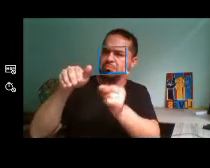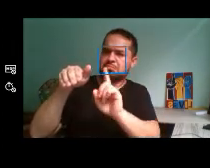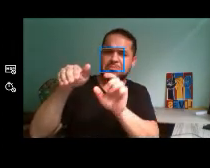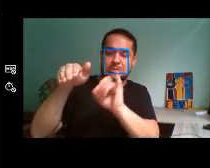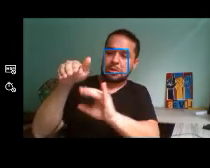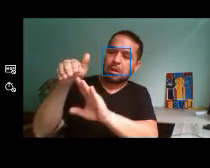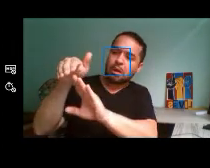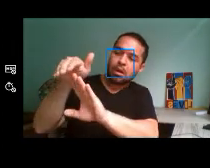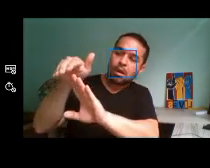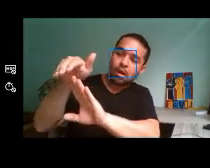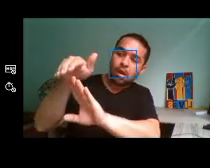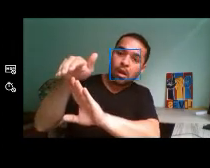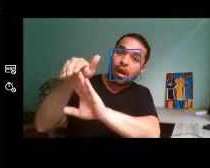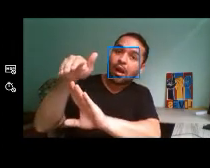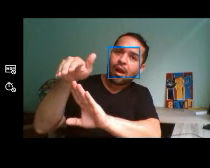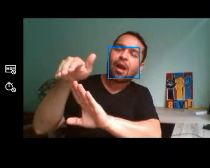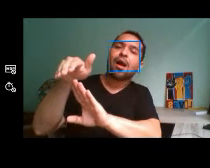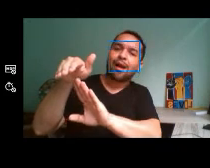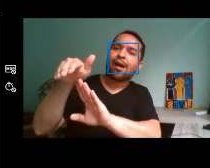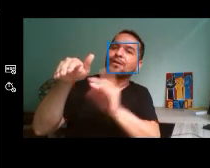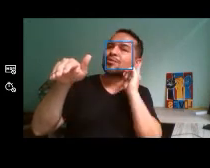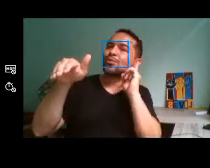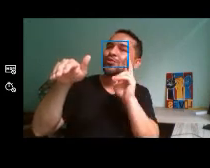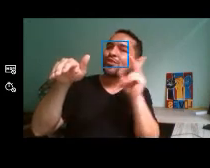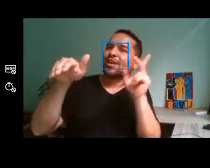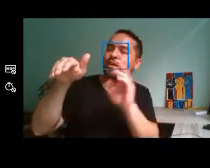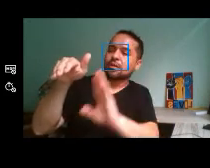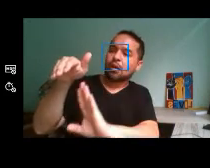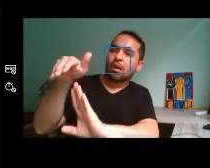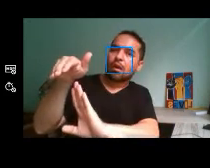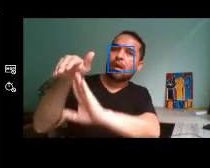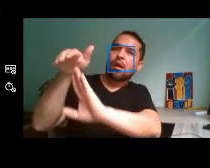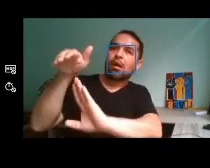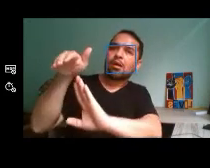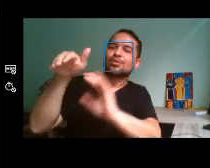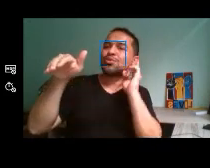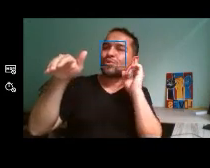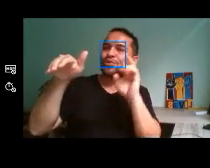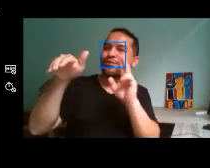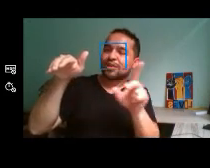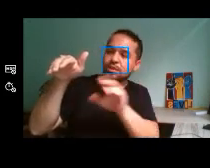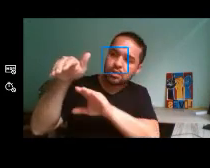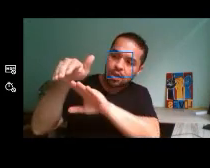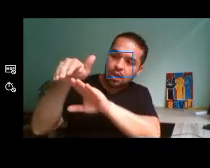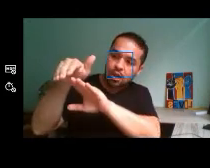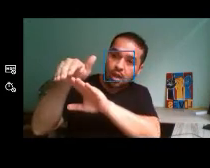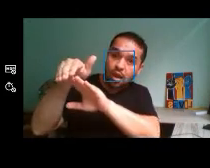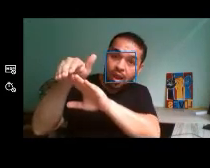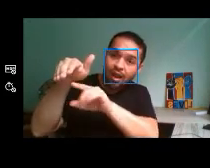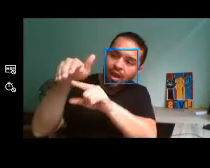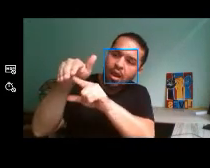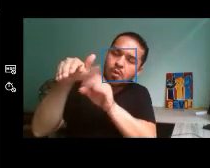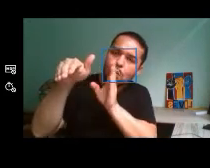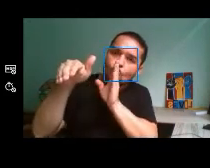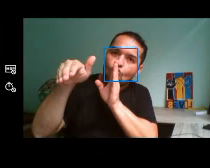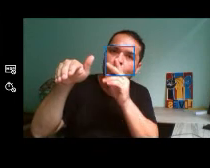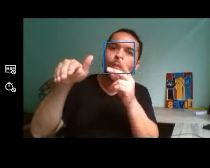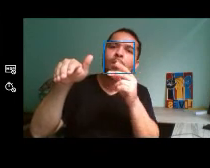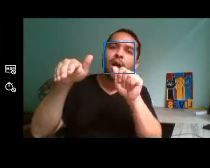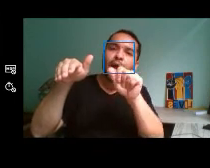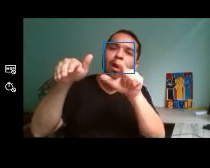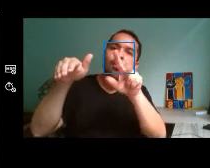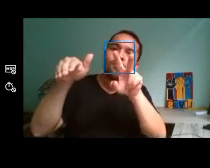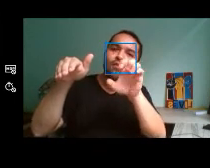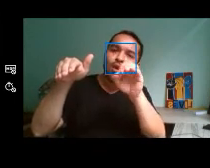O articulador passivo, por exemplo, não precisa descrever. Precisa, por quê? Porque dependendo de onde esse